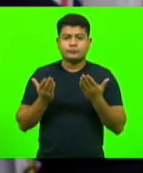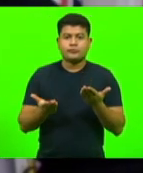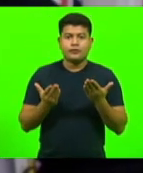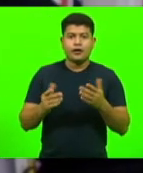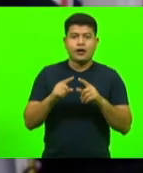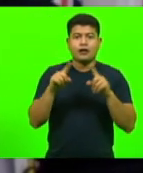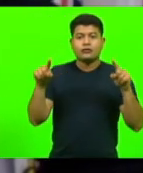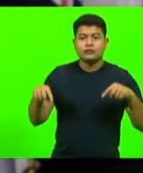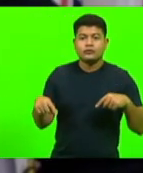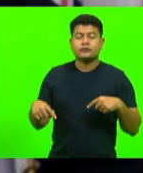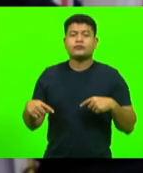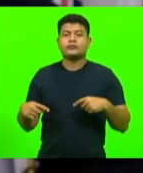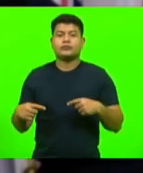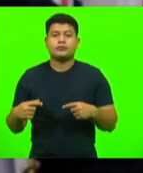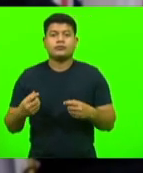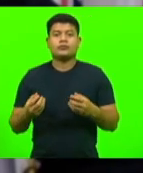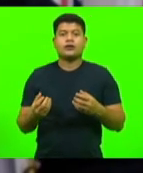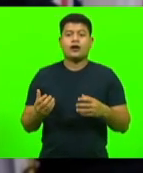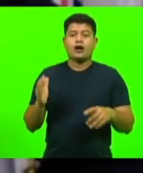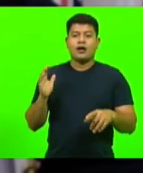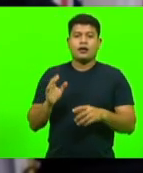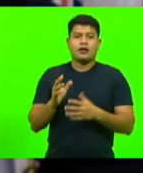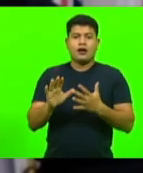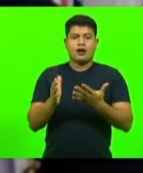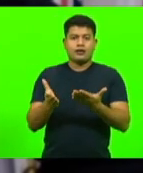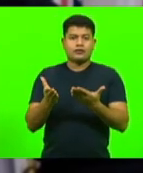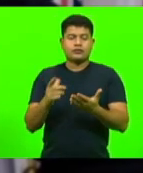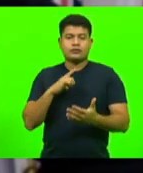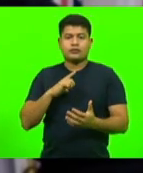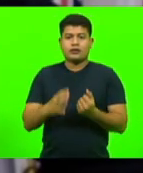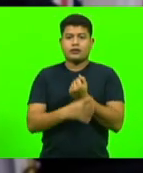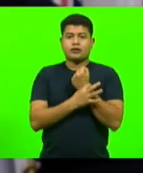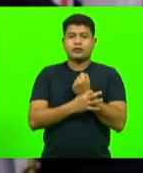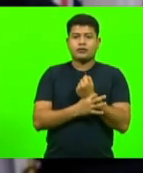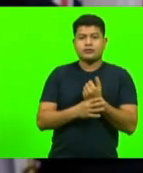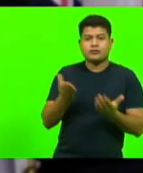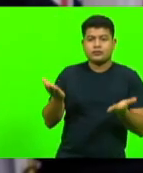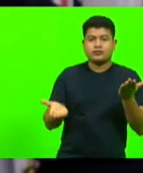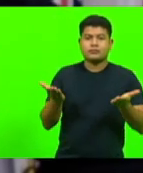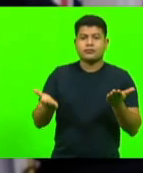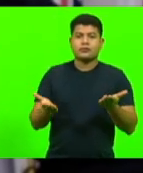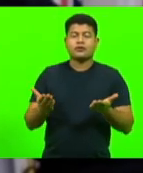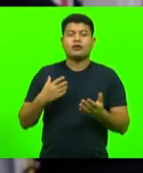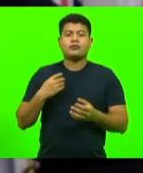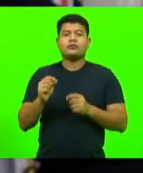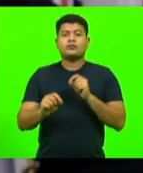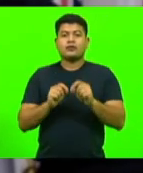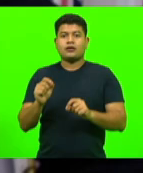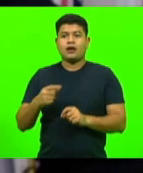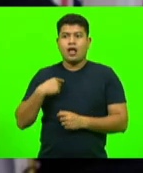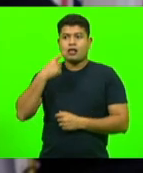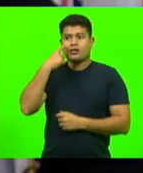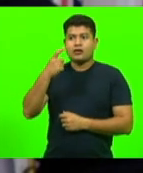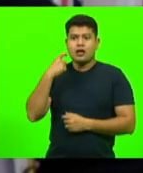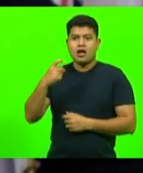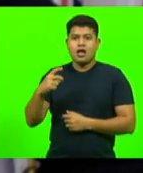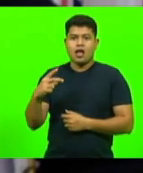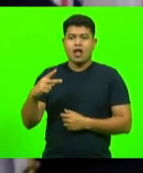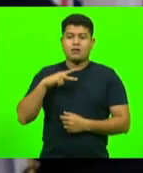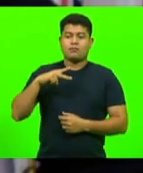para que fique imune das pressões e interferências e biológicas interesses particularistas e